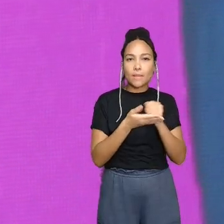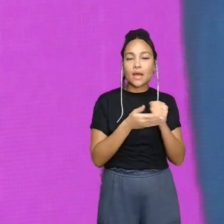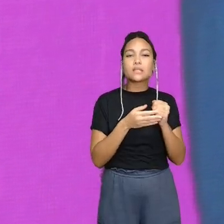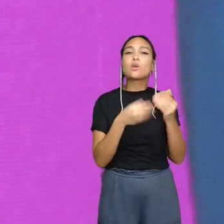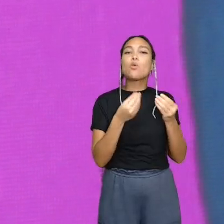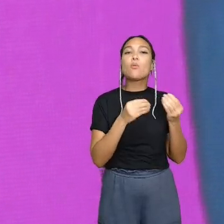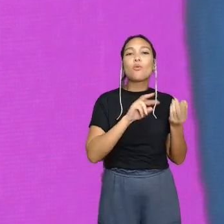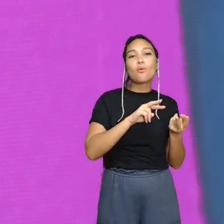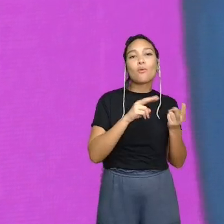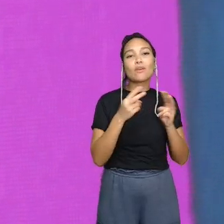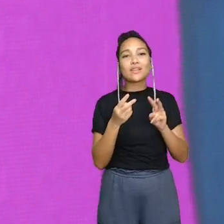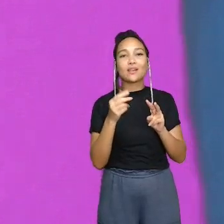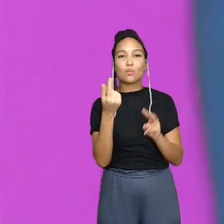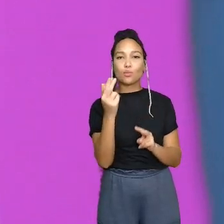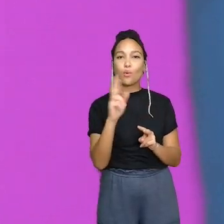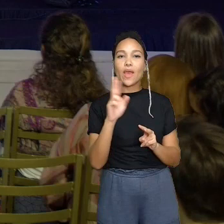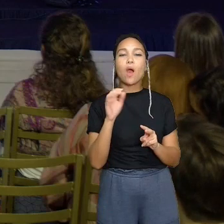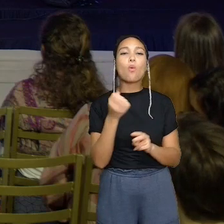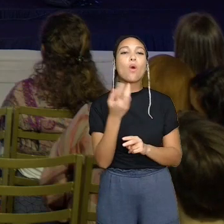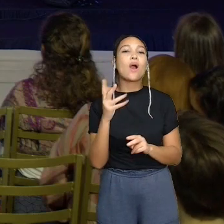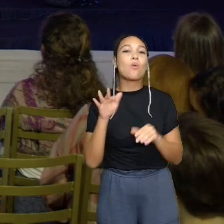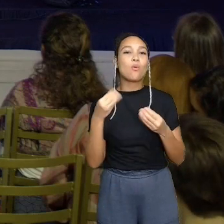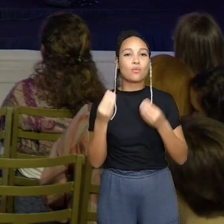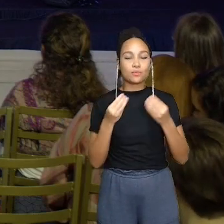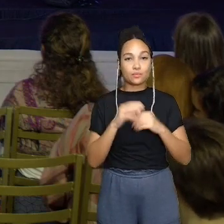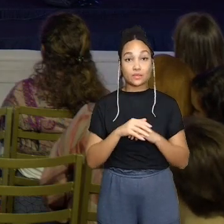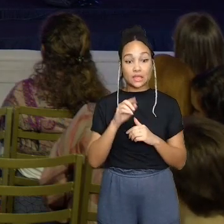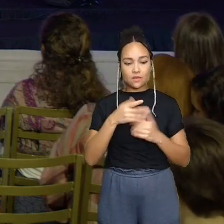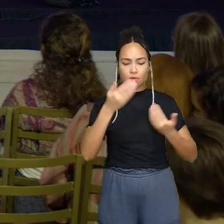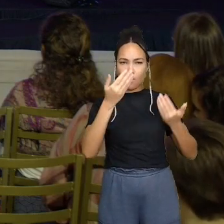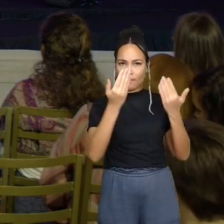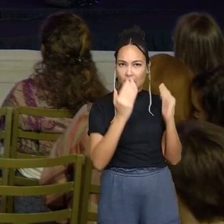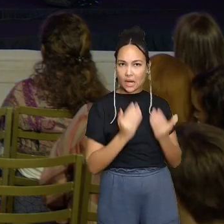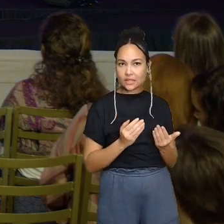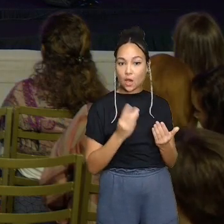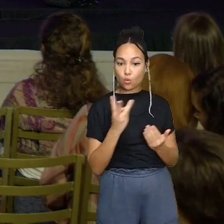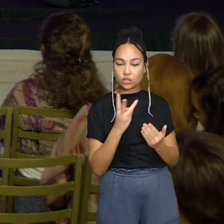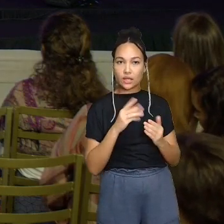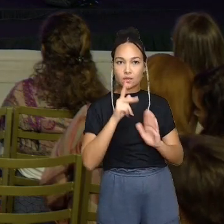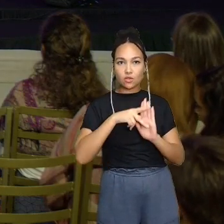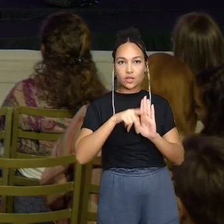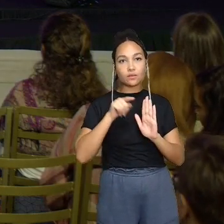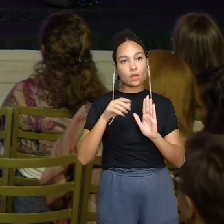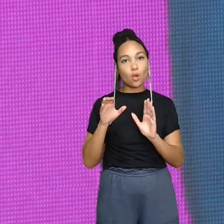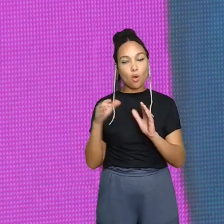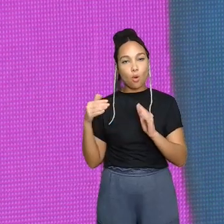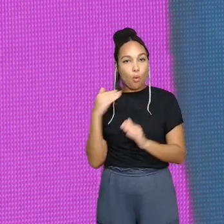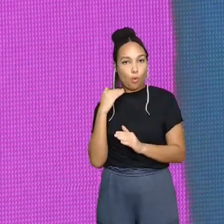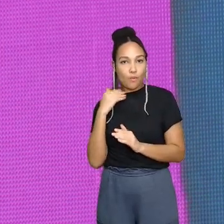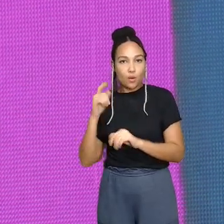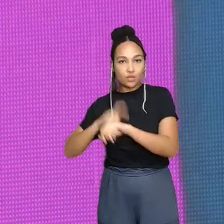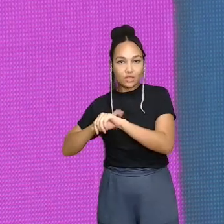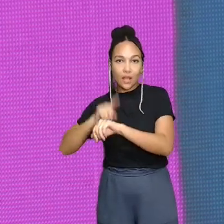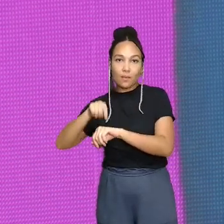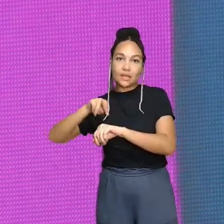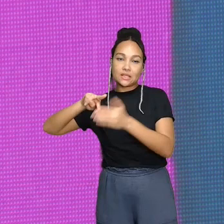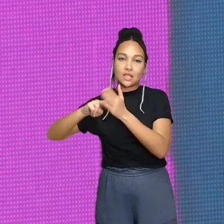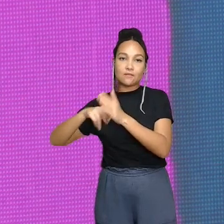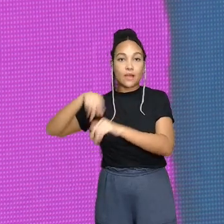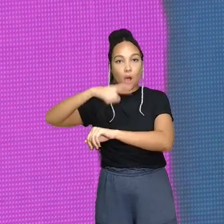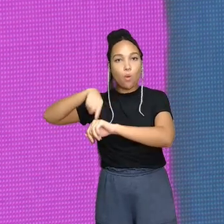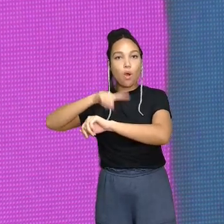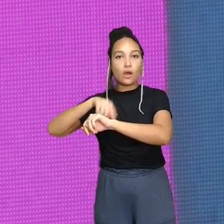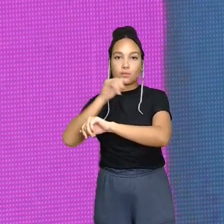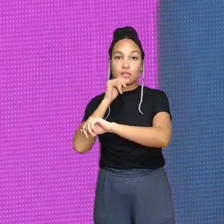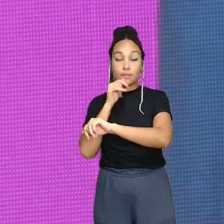real. E aqui, legal que, se a gente for analisar nos 3 projetos, o banco de tempo é 1 hora. O elemento é 1 hora, eu troco 1